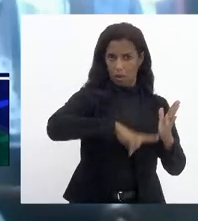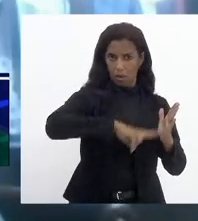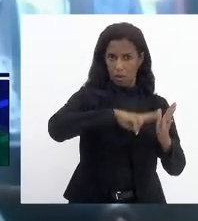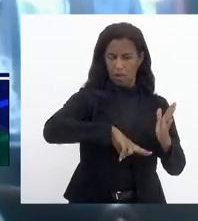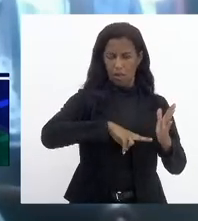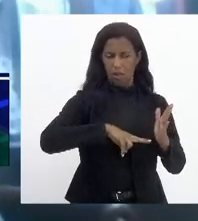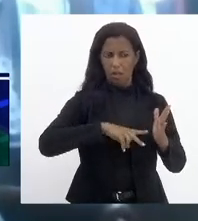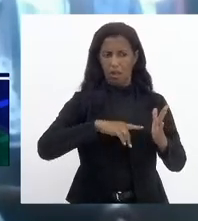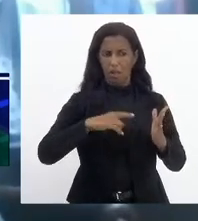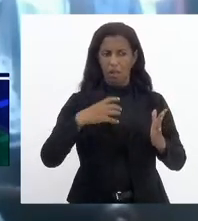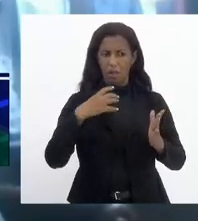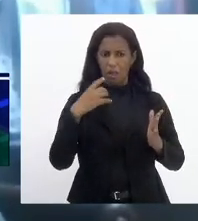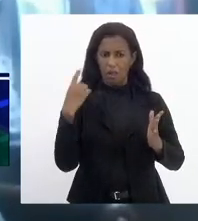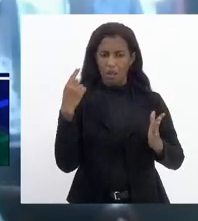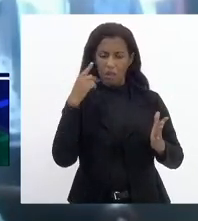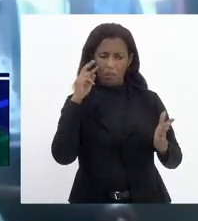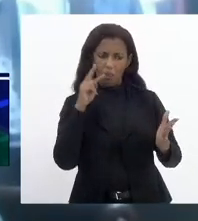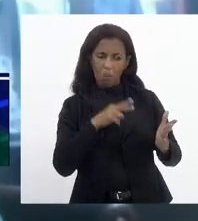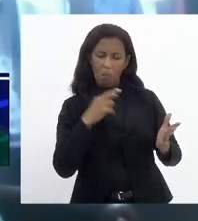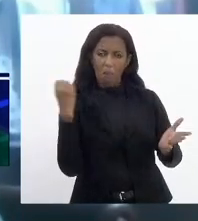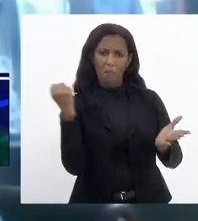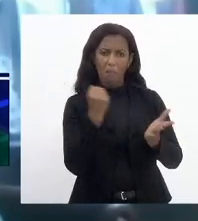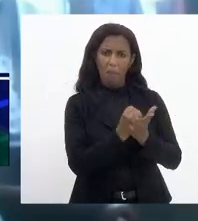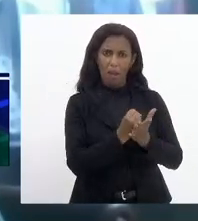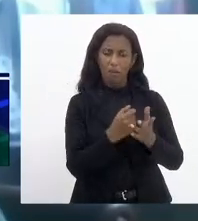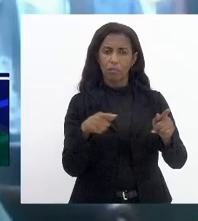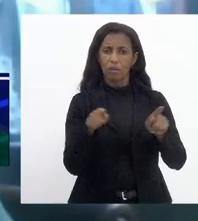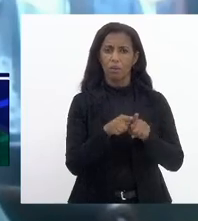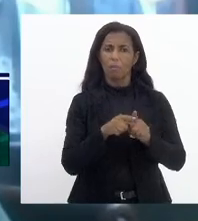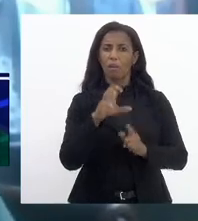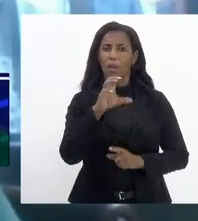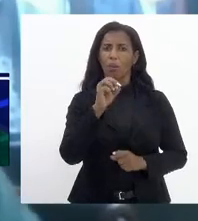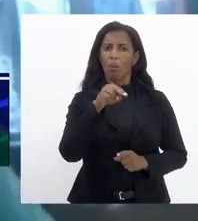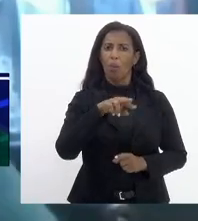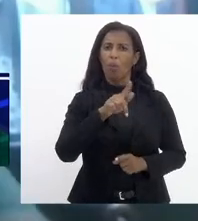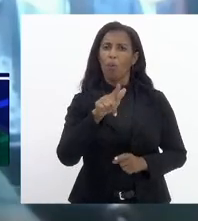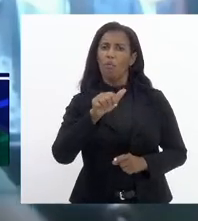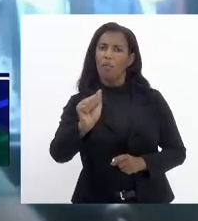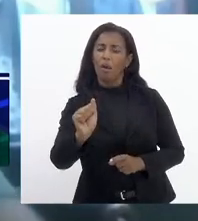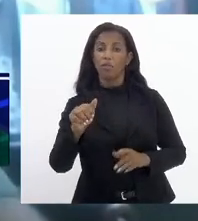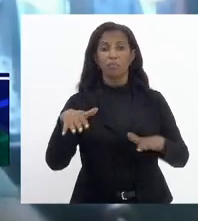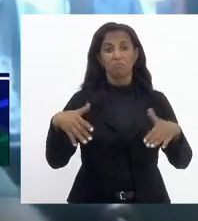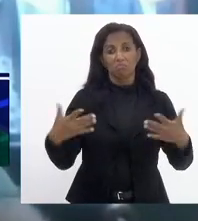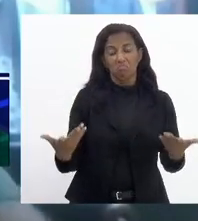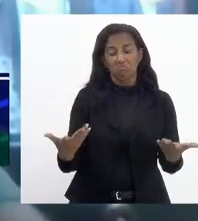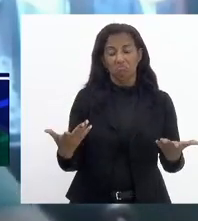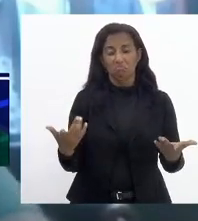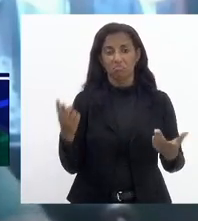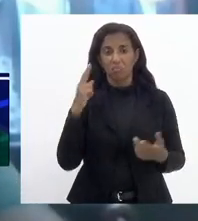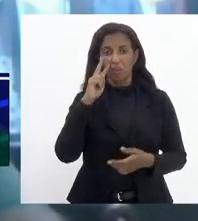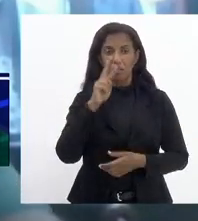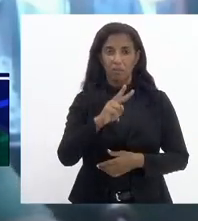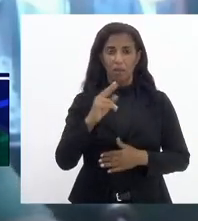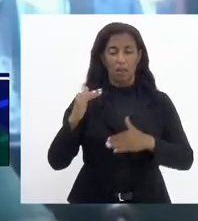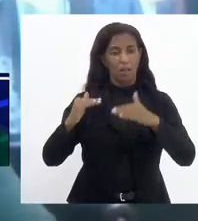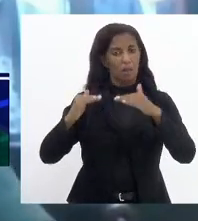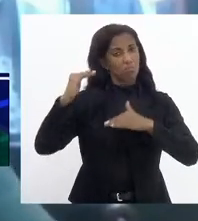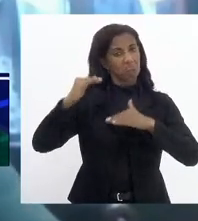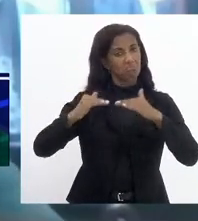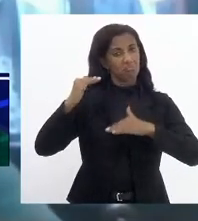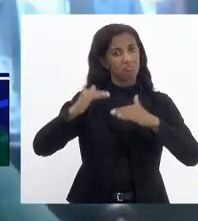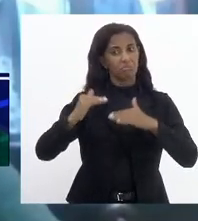apresentar o impacto e condicionam também a questão do CONFAS, né? E óbvio que se houver, na altura,